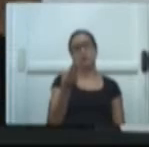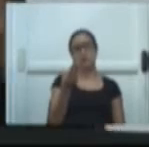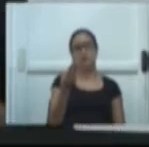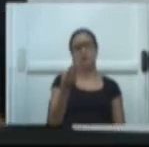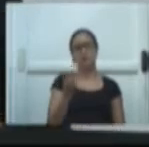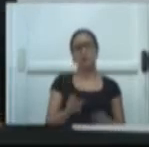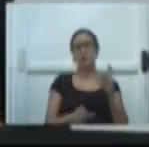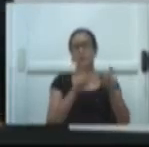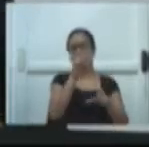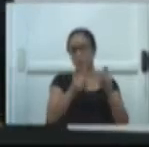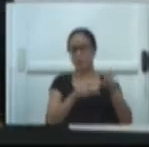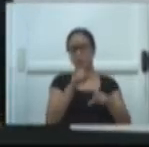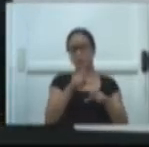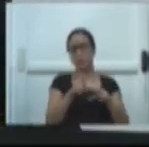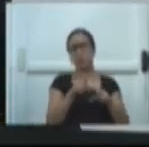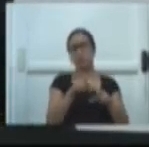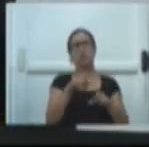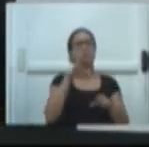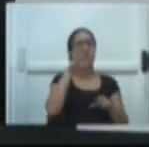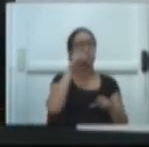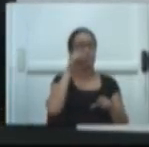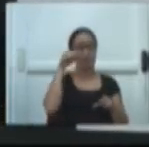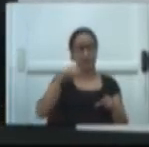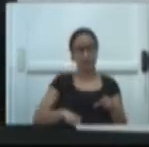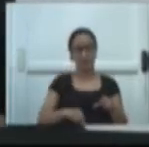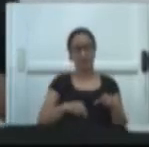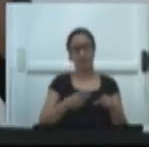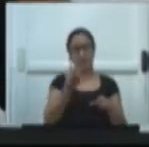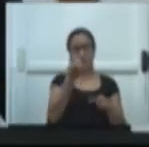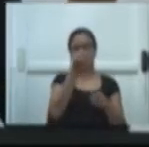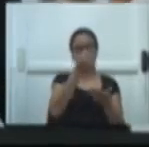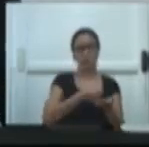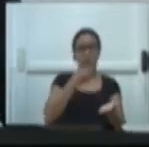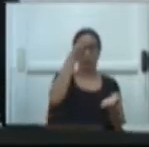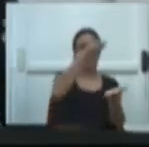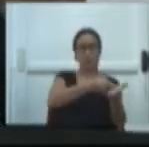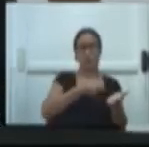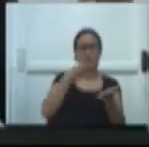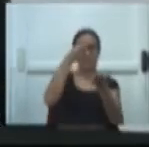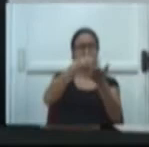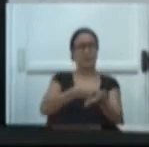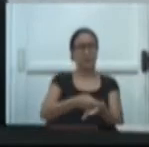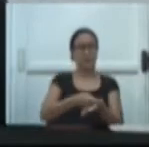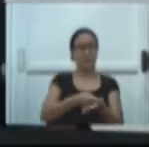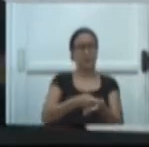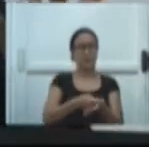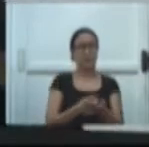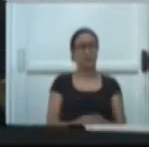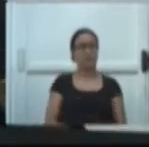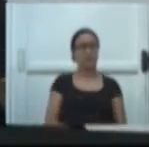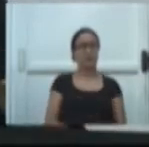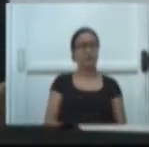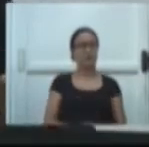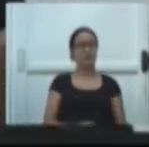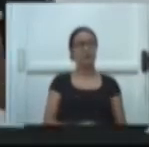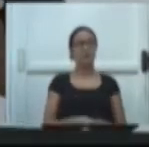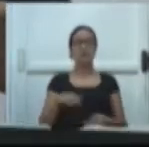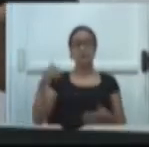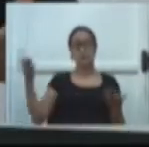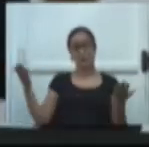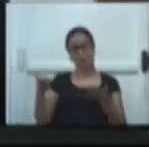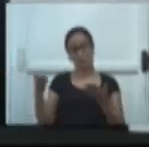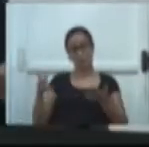O vereador Roney primeiro fez um investimento nos efetivos da casa e agora chegou o pastor Milton como presidente, vem